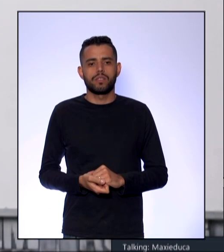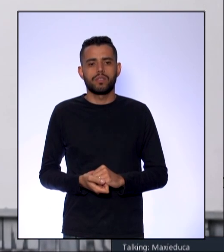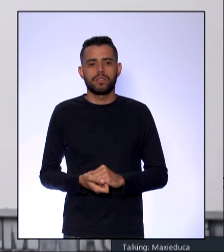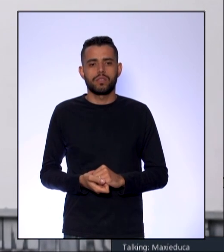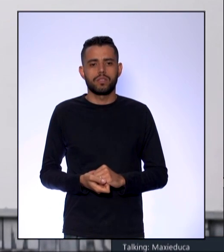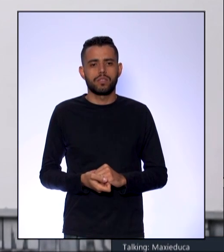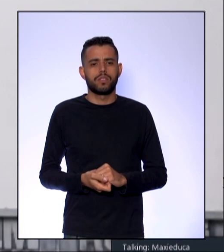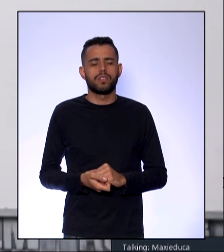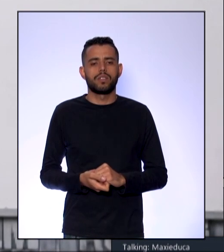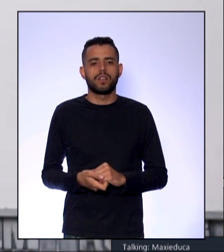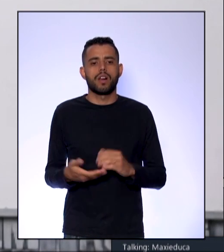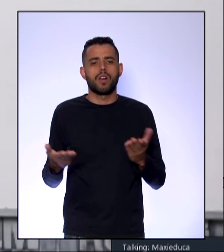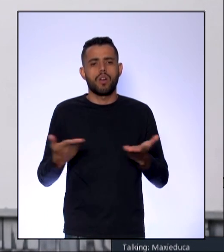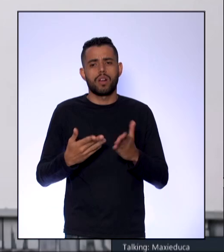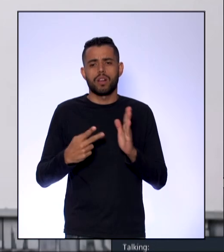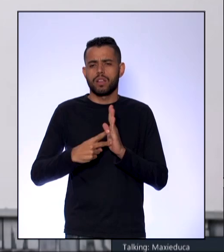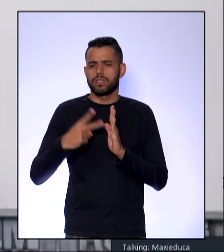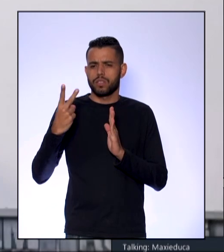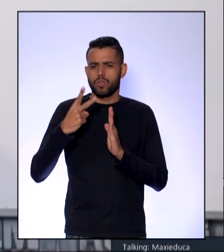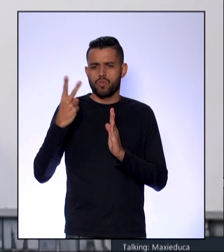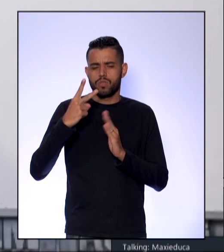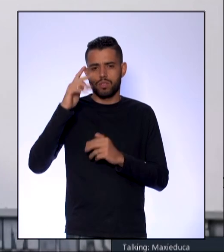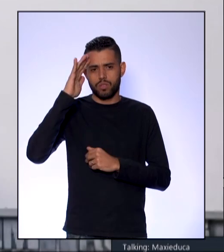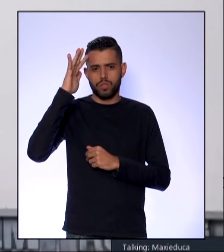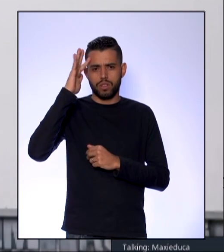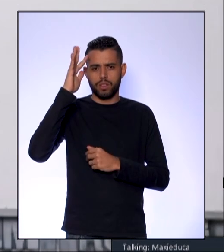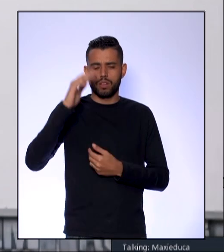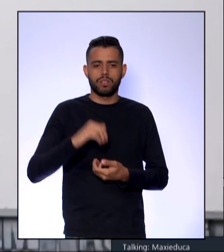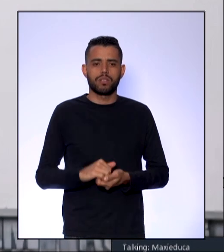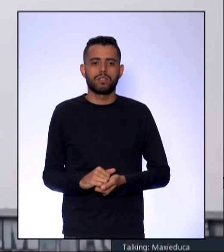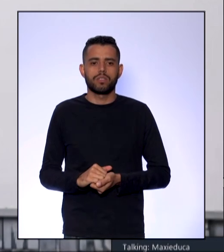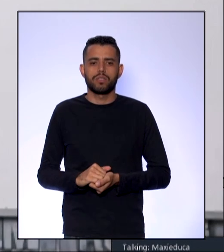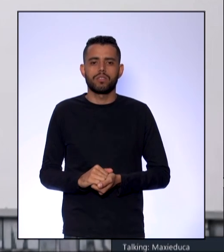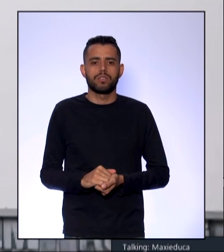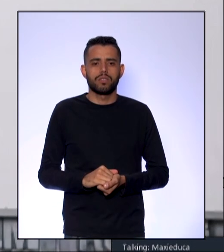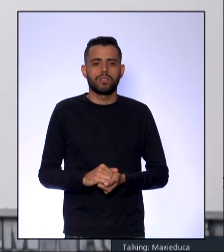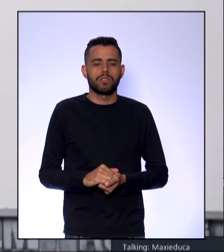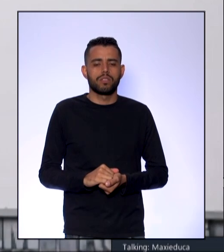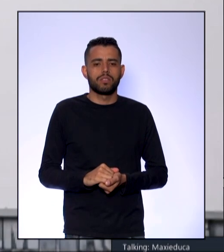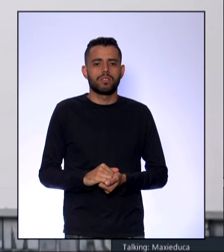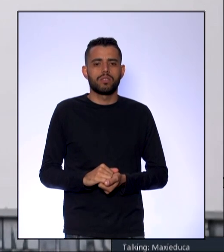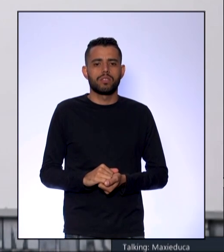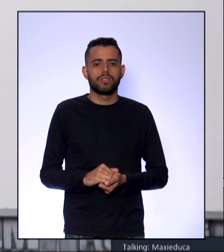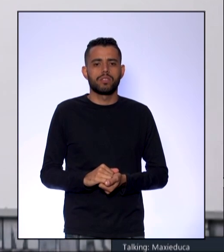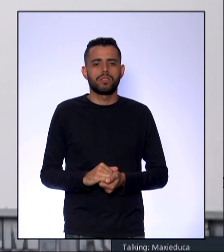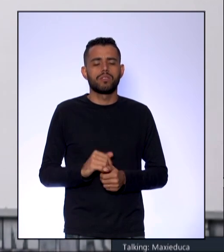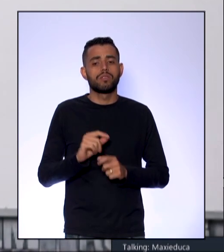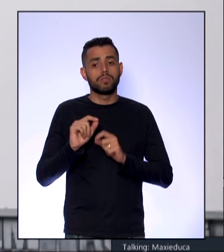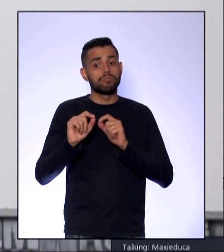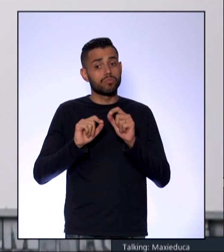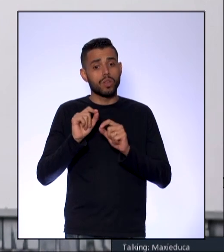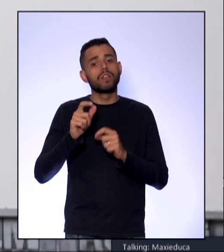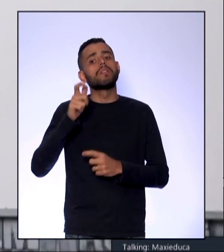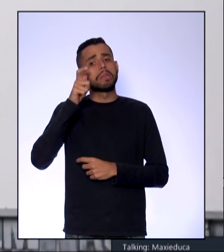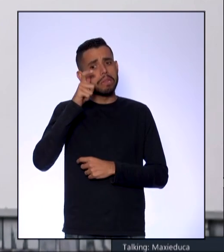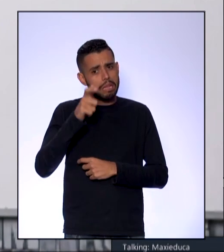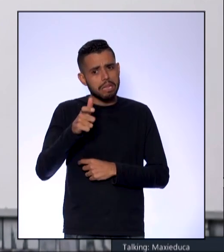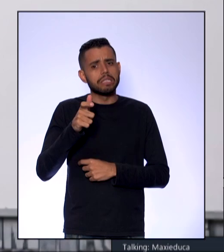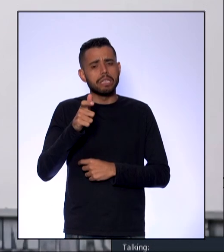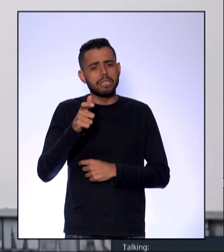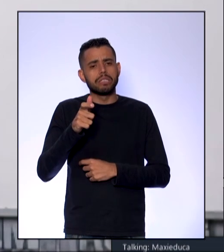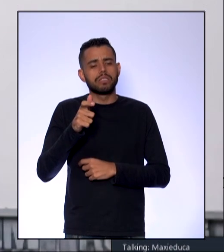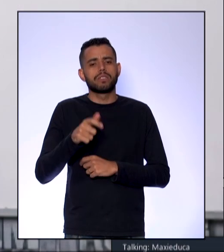a segunda teoria. A segunda teoria, ela é muito, muito interessante. Por